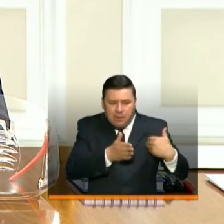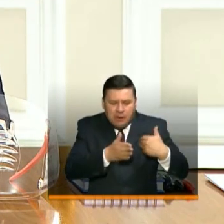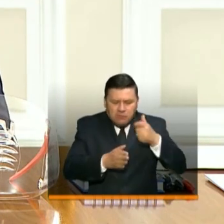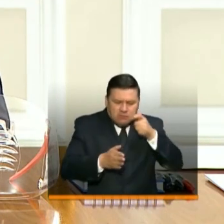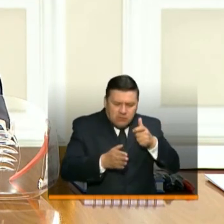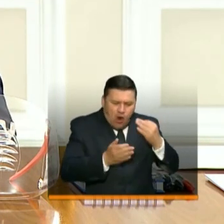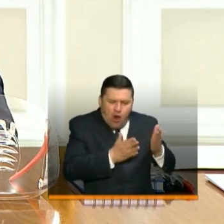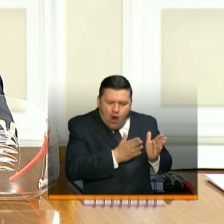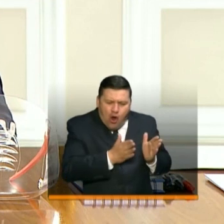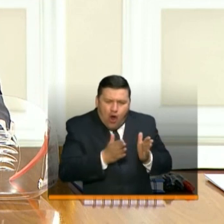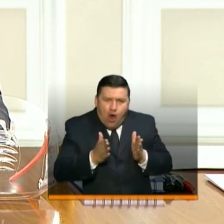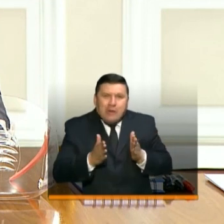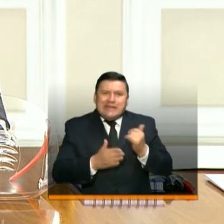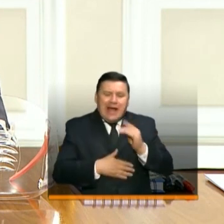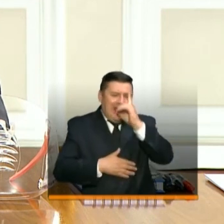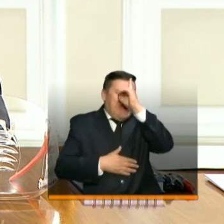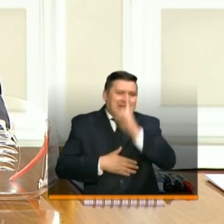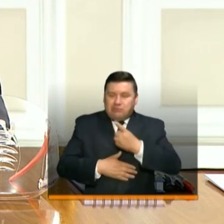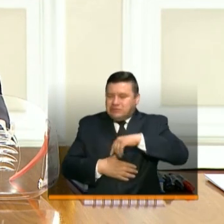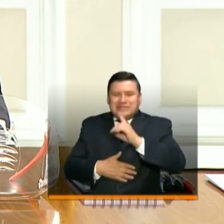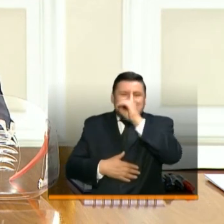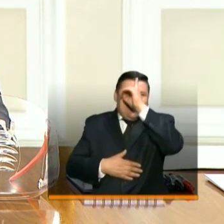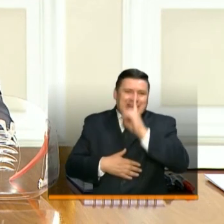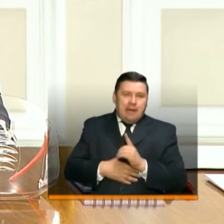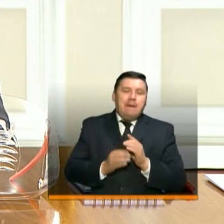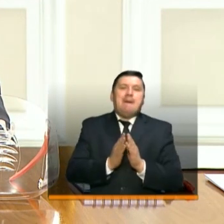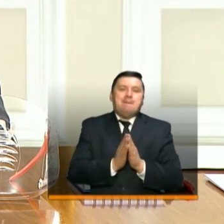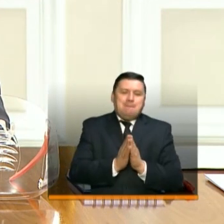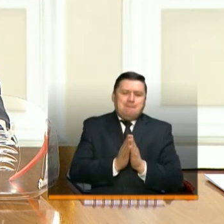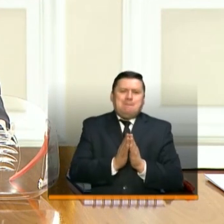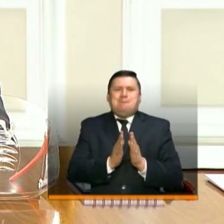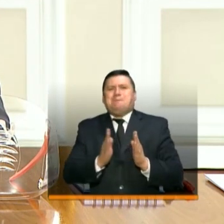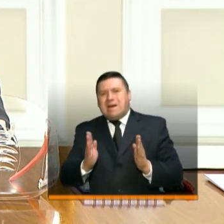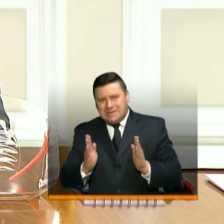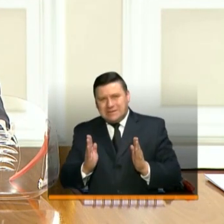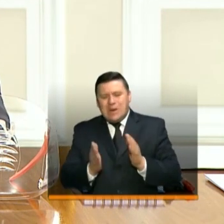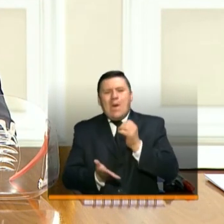retorno da indústria manufatureira de construção caso cumpra com protocolos responsabilidade